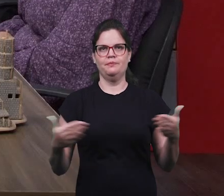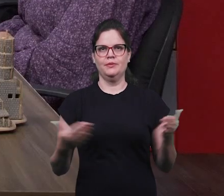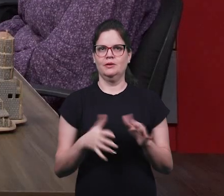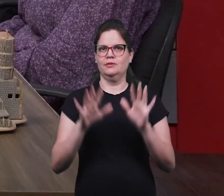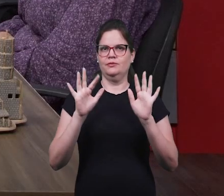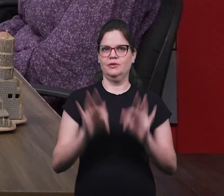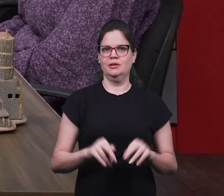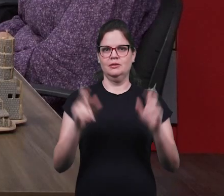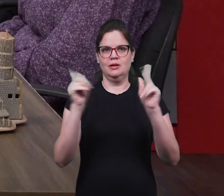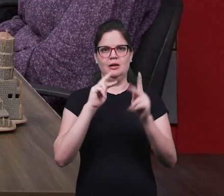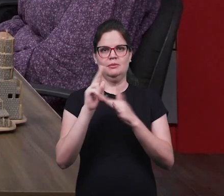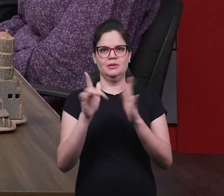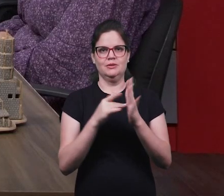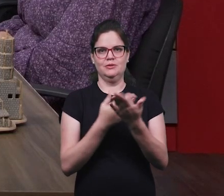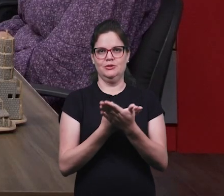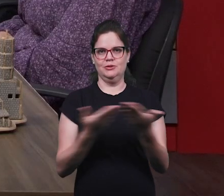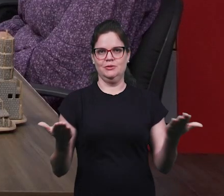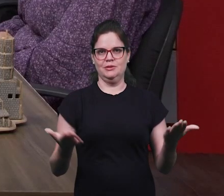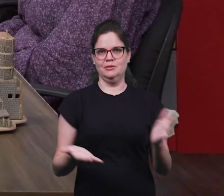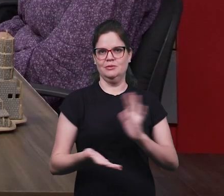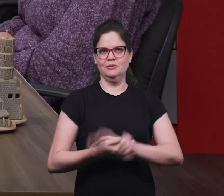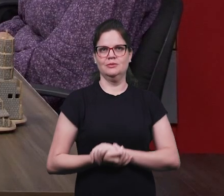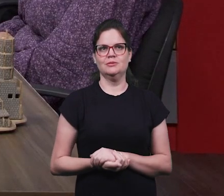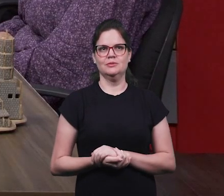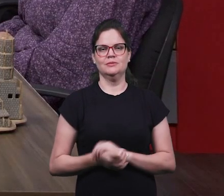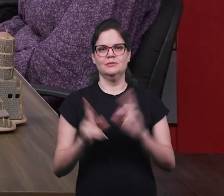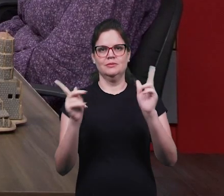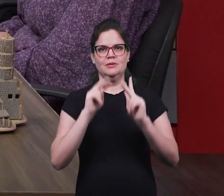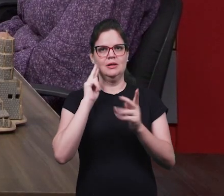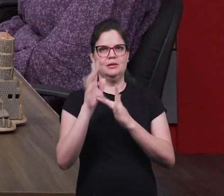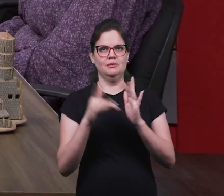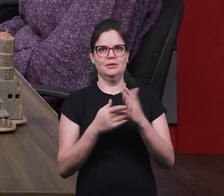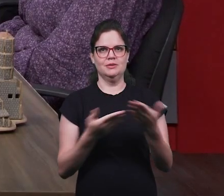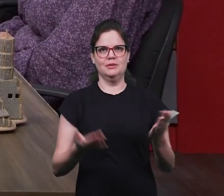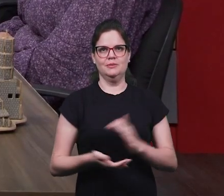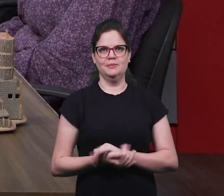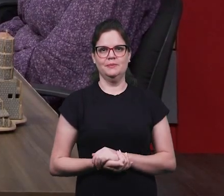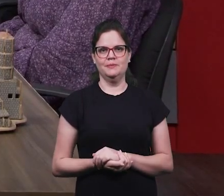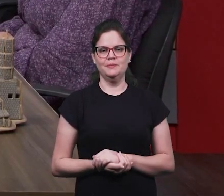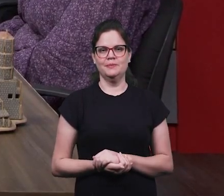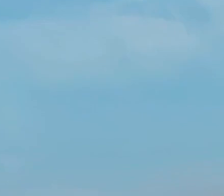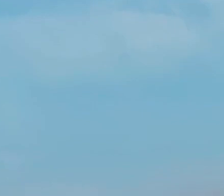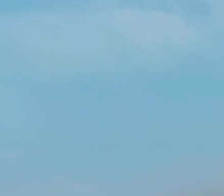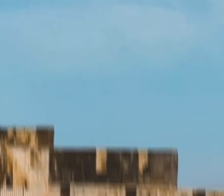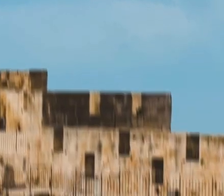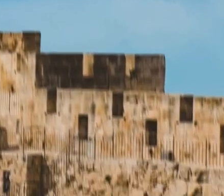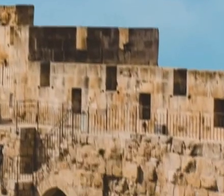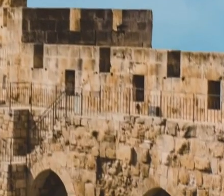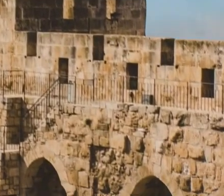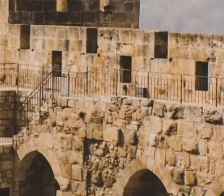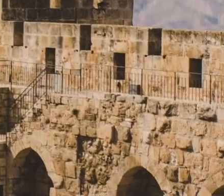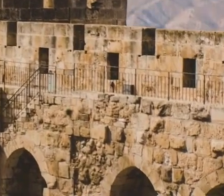Amém. Ficamos por aqui hoje. A paz do Senhor a todos. Amém. Pai do Senhor. Pai do Senhor.